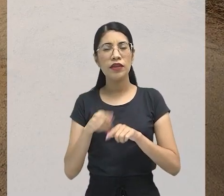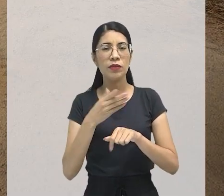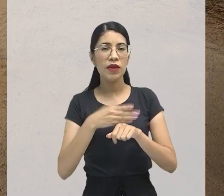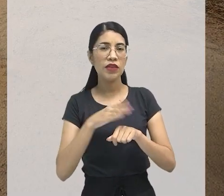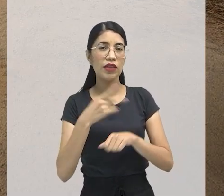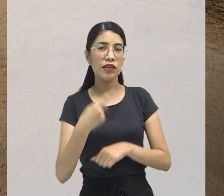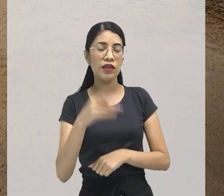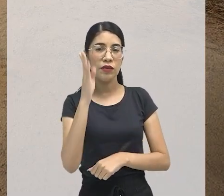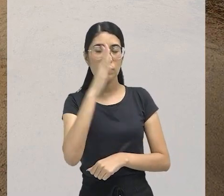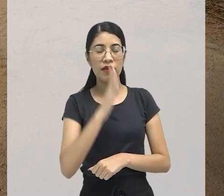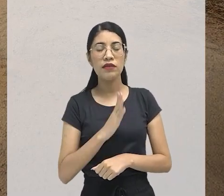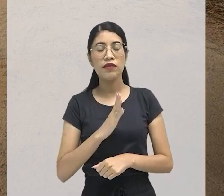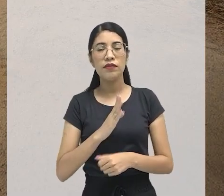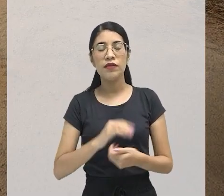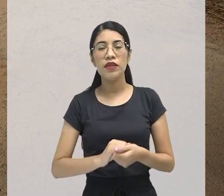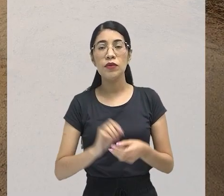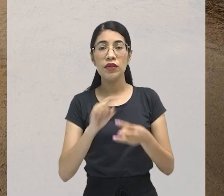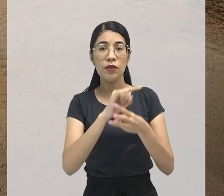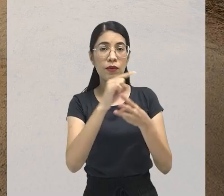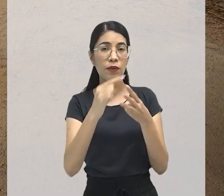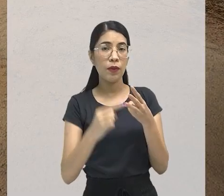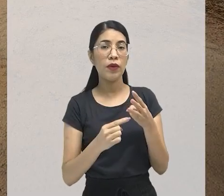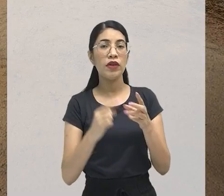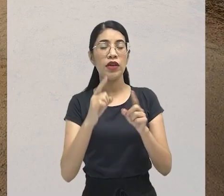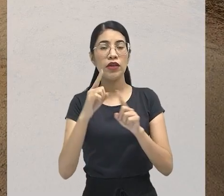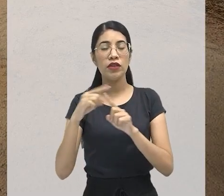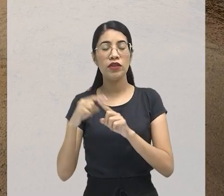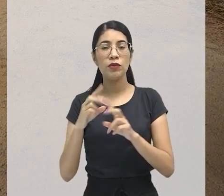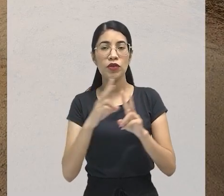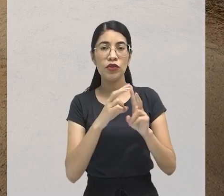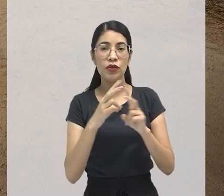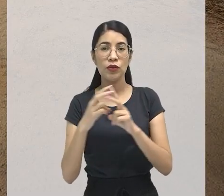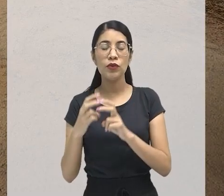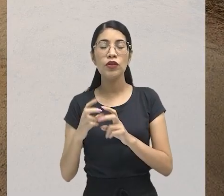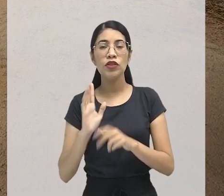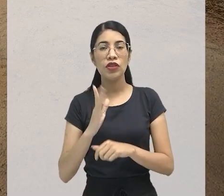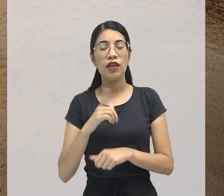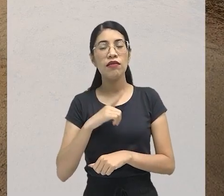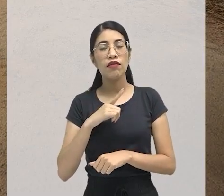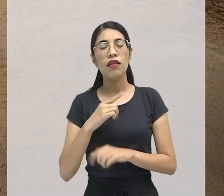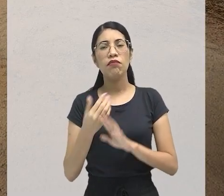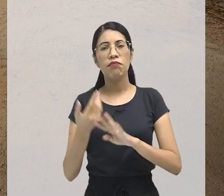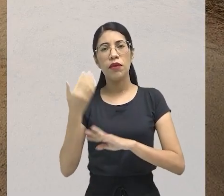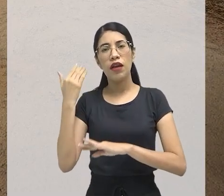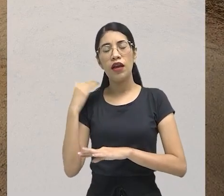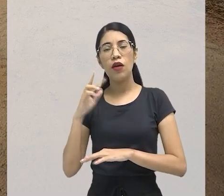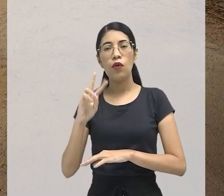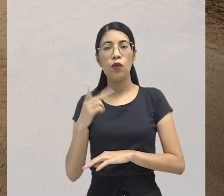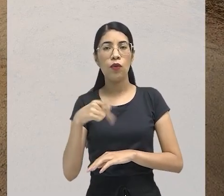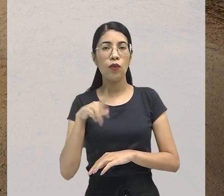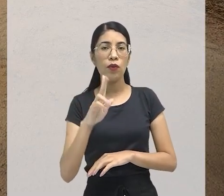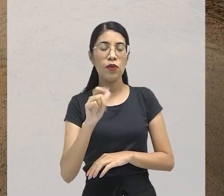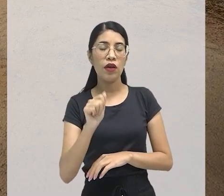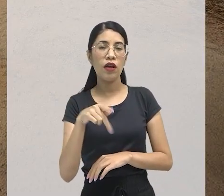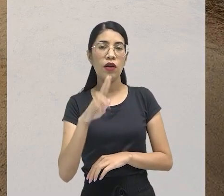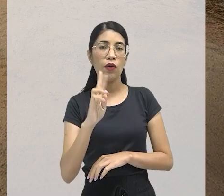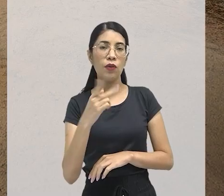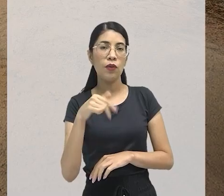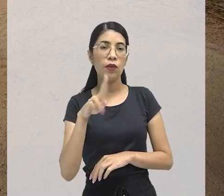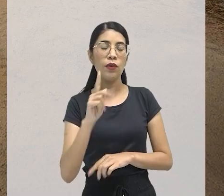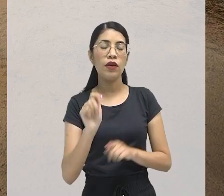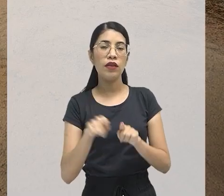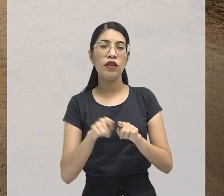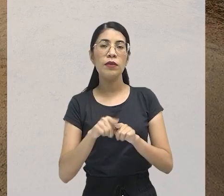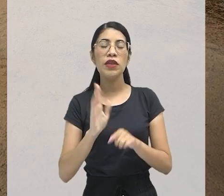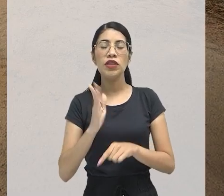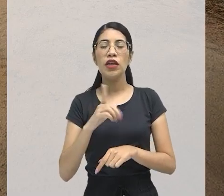Brasil, ok? Então, essas três aí são lutas que já acontecem. Tanto é que o Uka-Uka, gente, teve lutadores aí